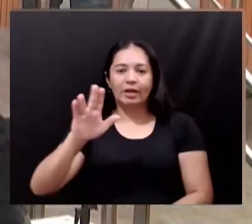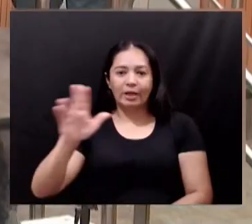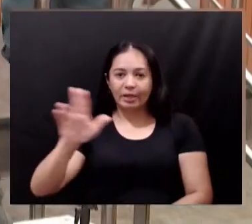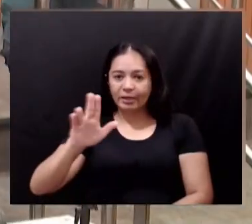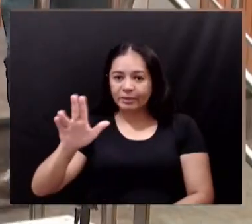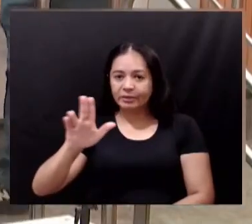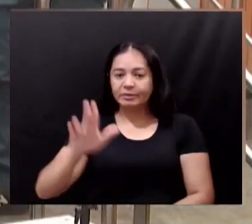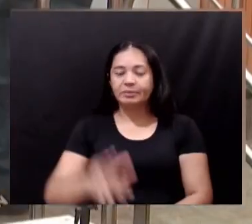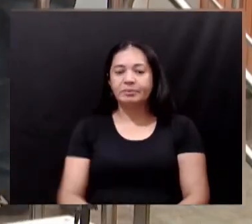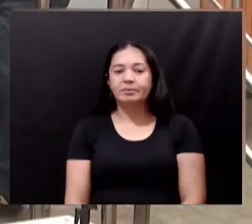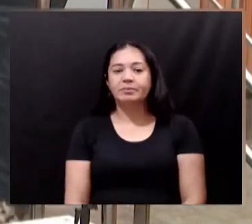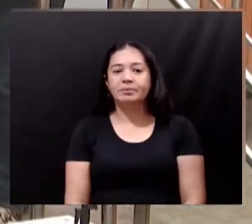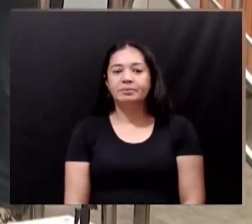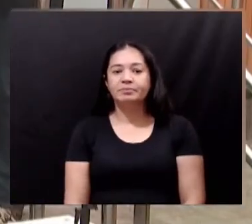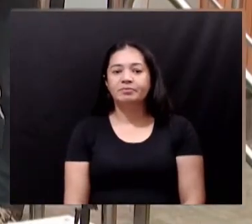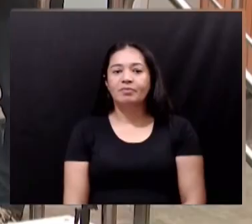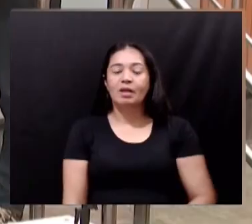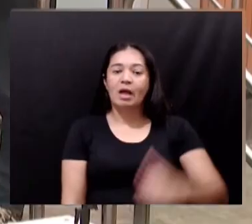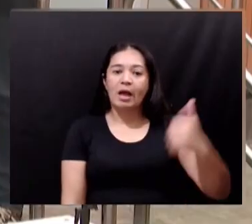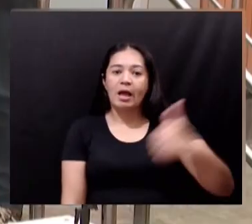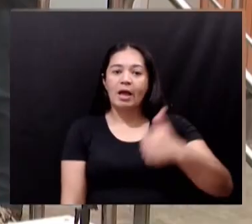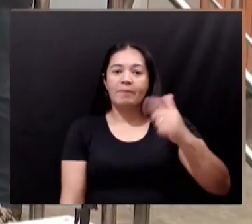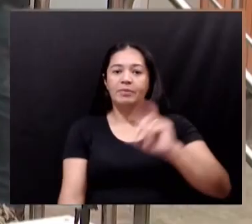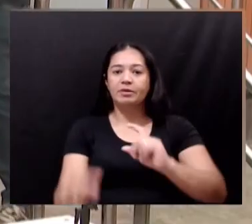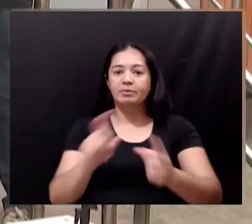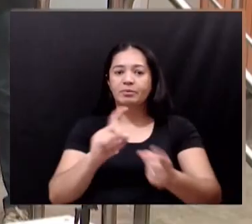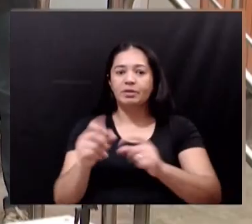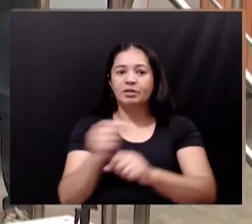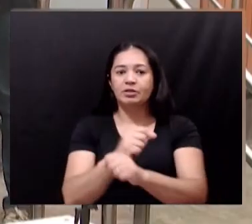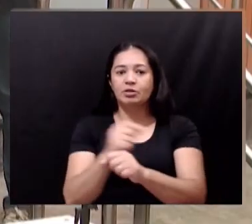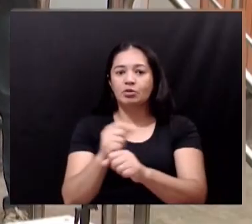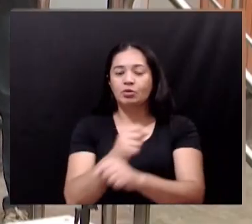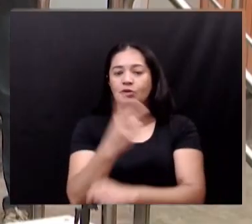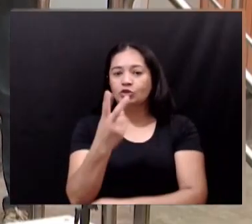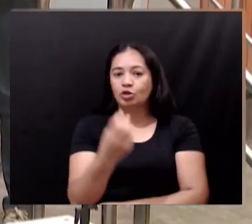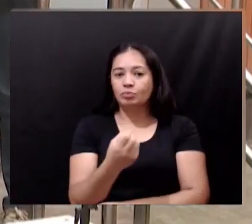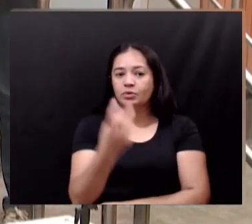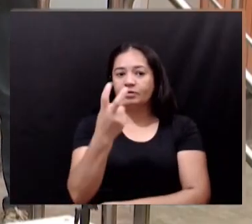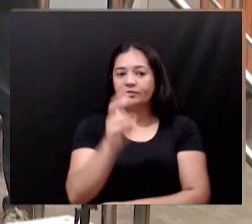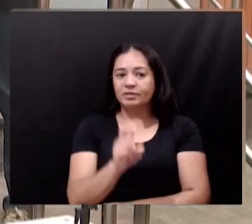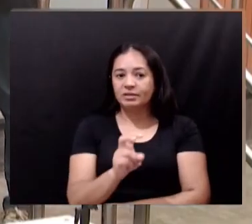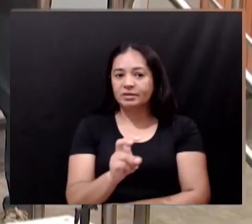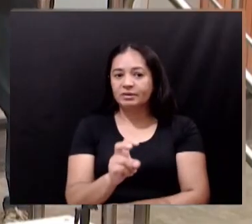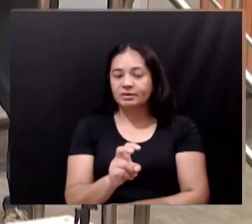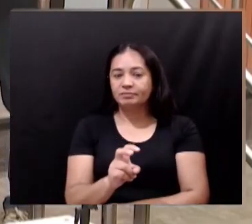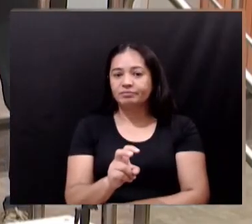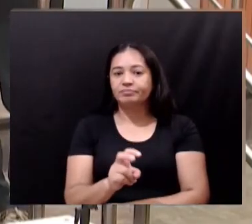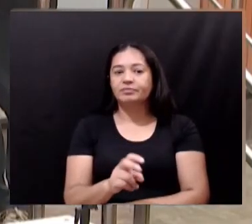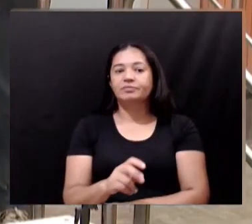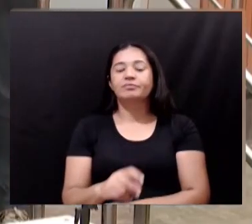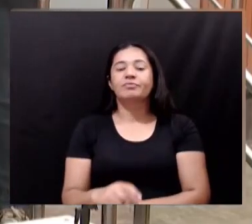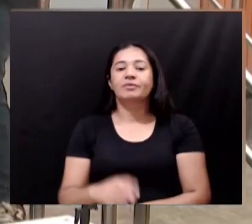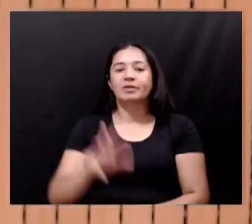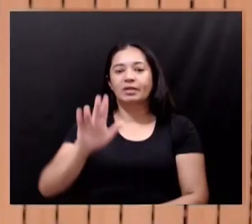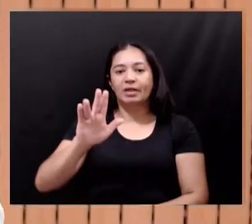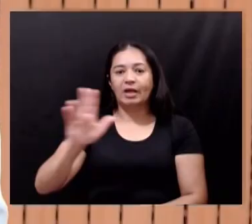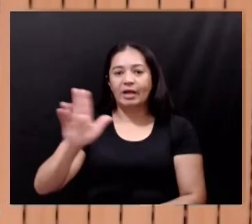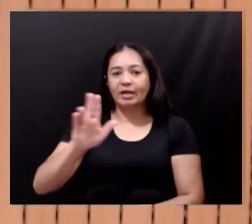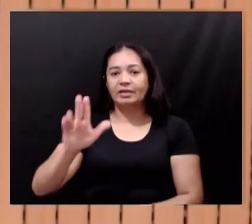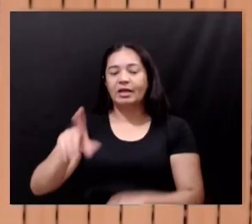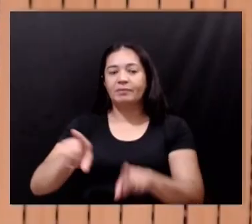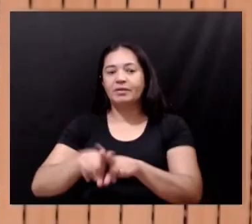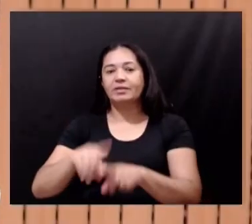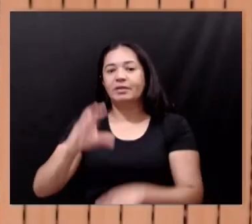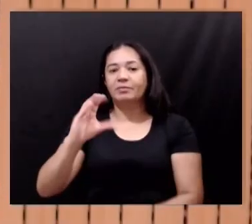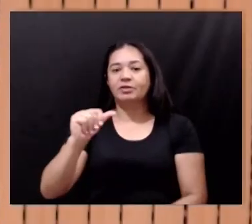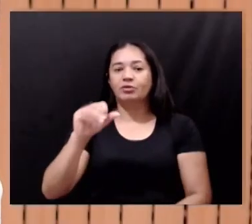A primeira reunião de 2025 da Frente Parlamentar da Cannabis Medicinal e do Cânhamo Industrial, presidida